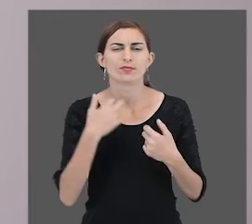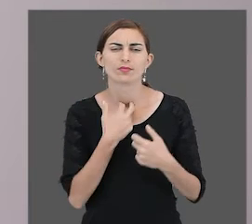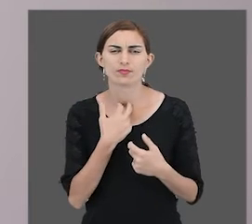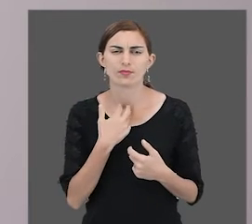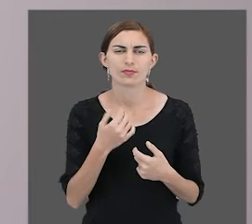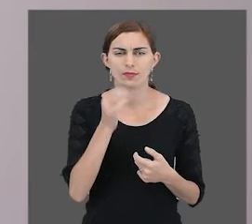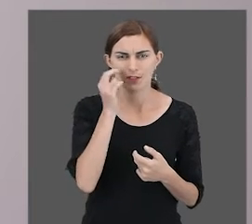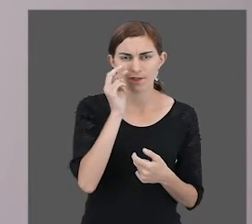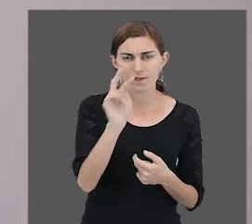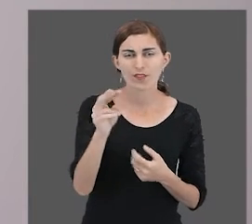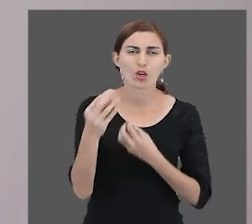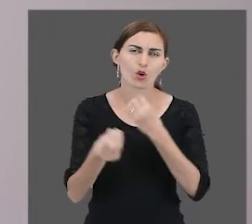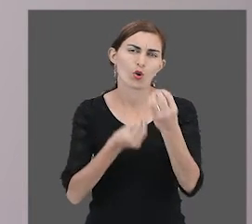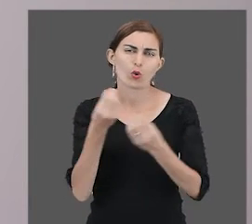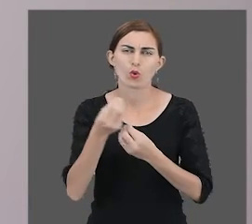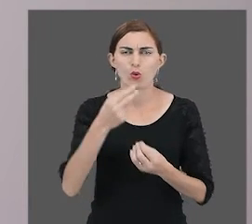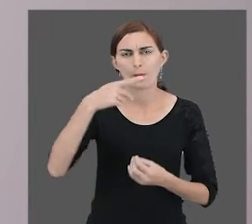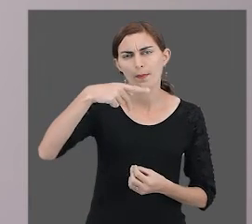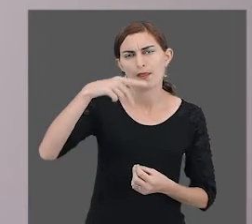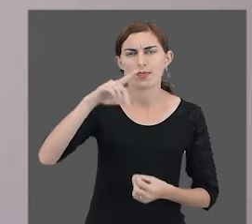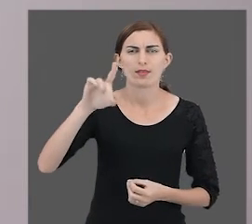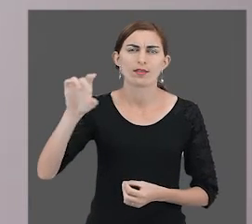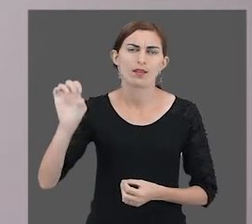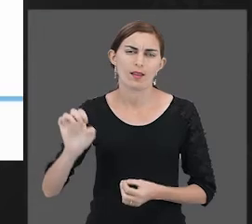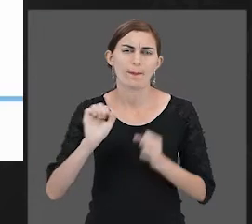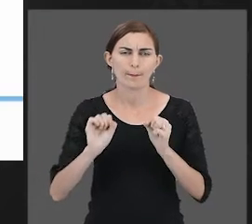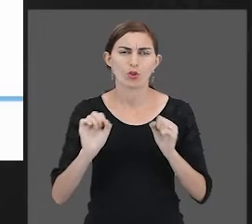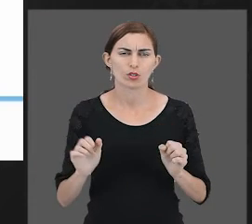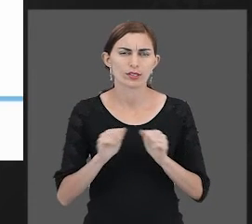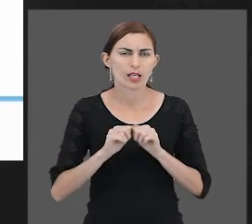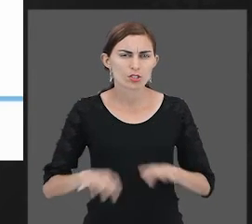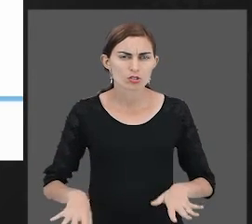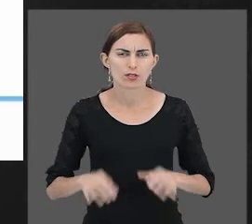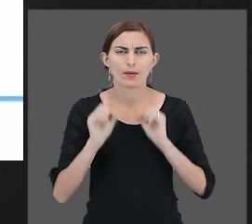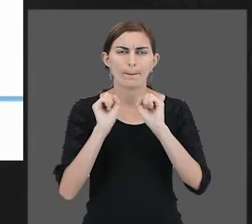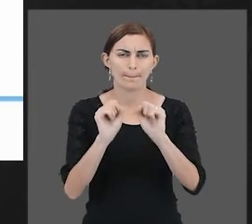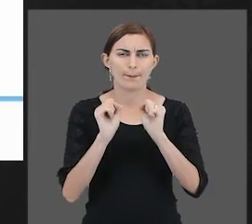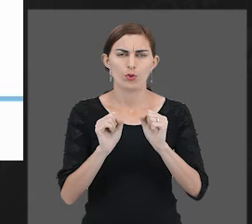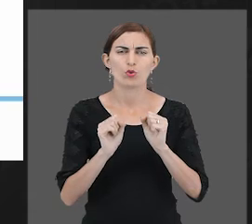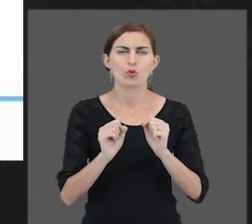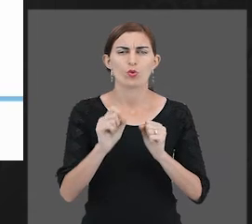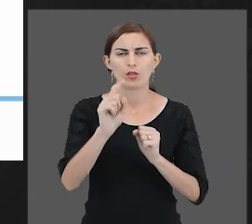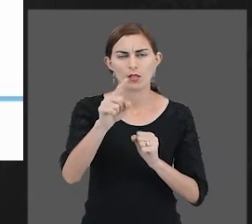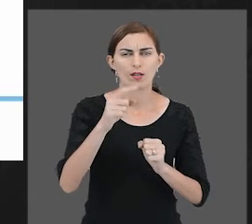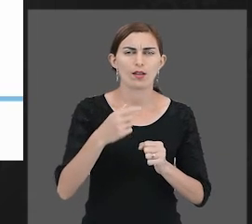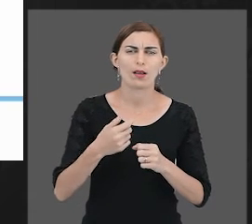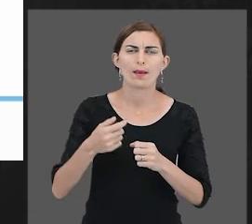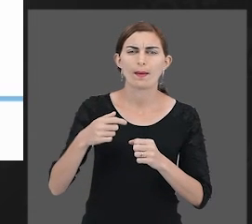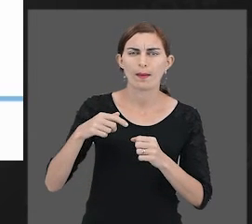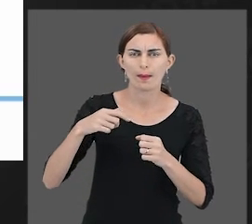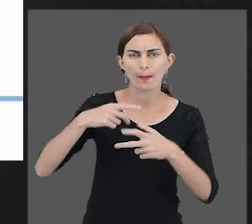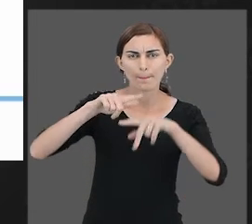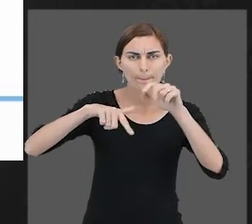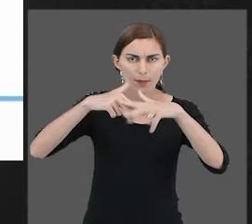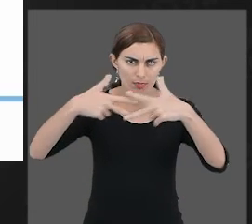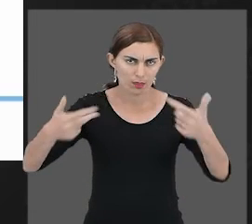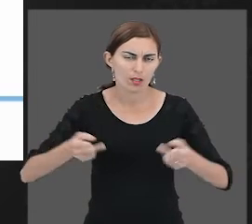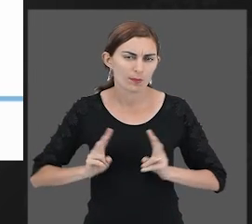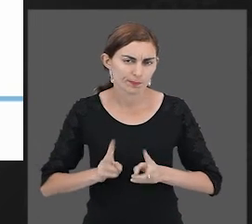possíveis. Vamos ver como o recurso do PDDE pode ser gasto. Ele pode ser gasto com aquisição de material